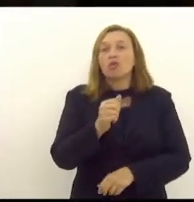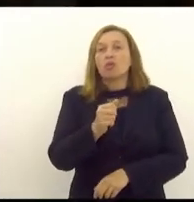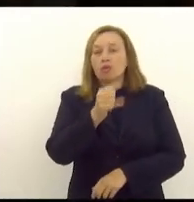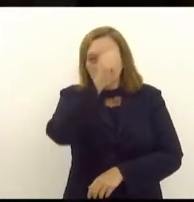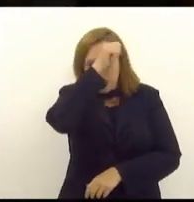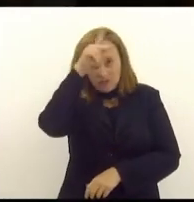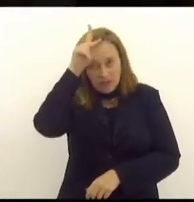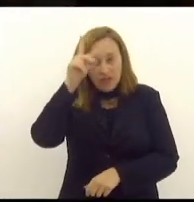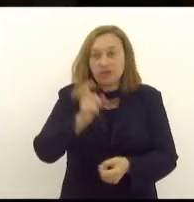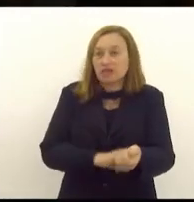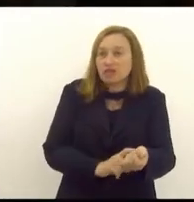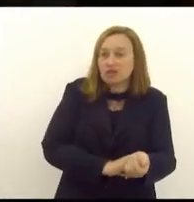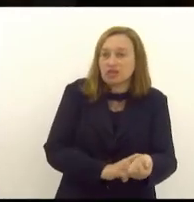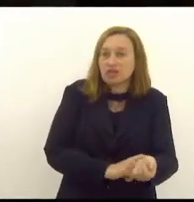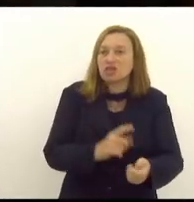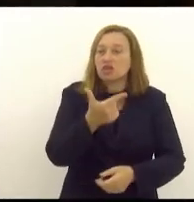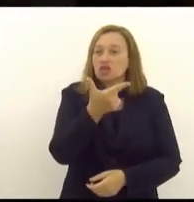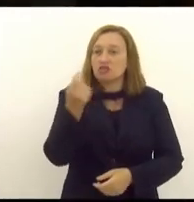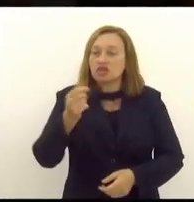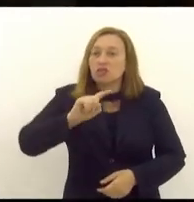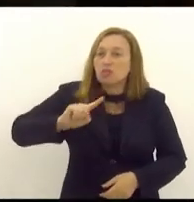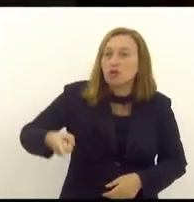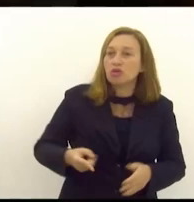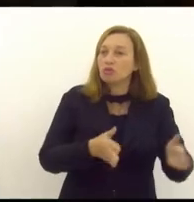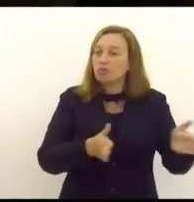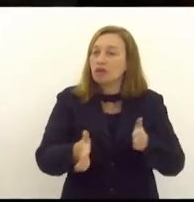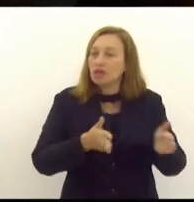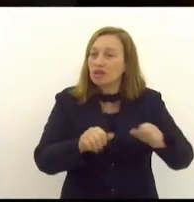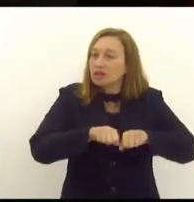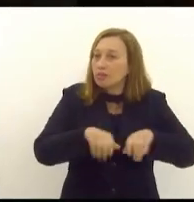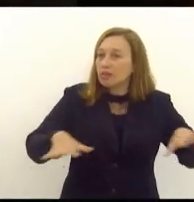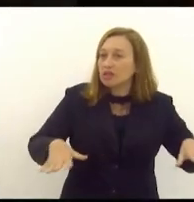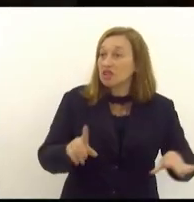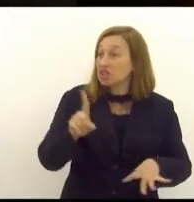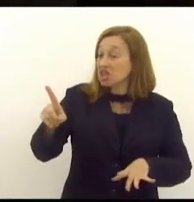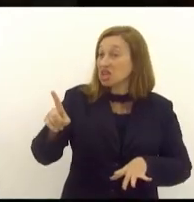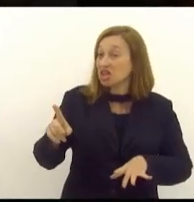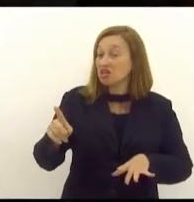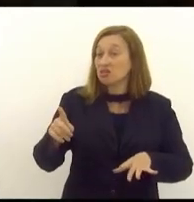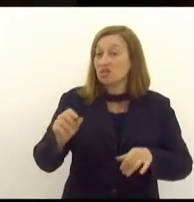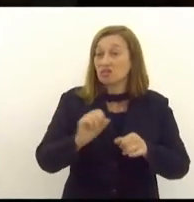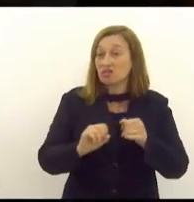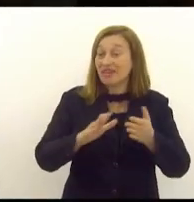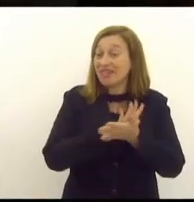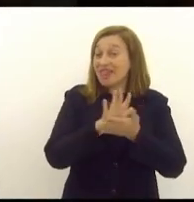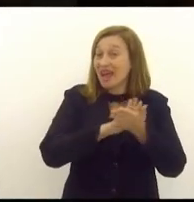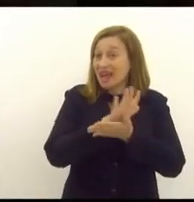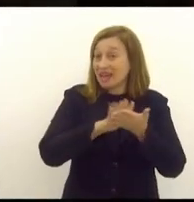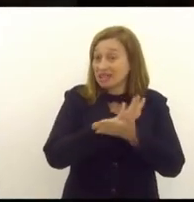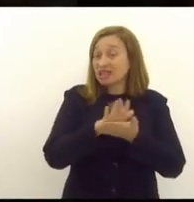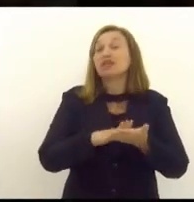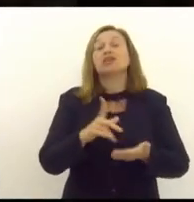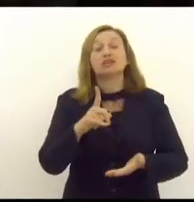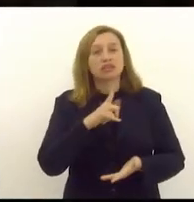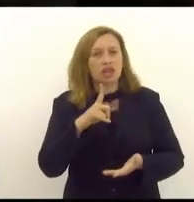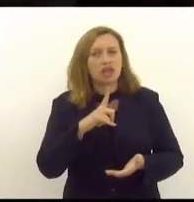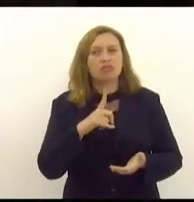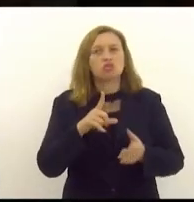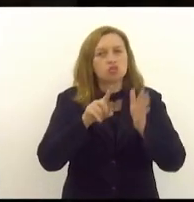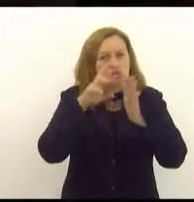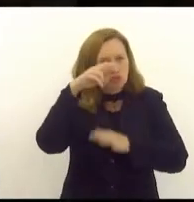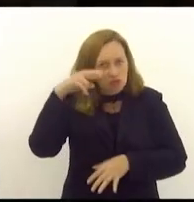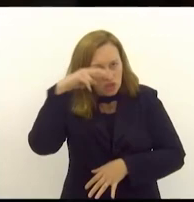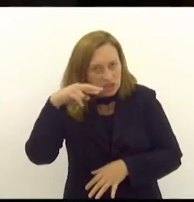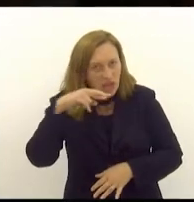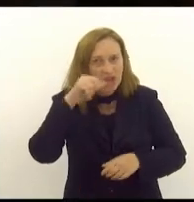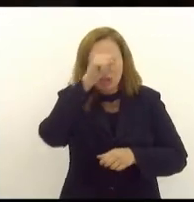20 milhões na época pandemia para os moradores de ruas que ele não deu satisfação alguma nós temos que fiscalizar